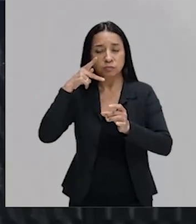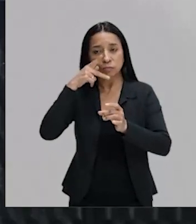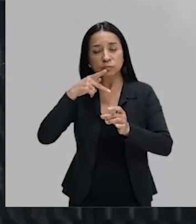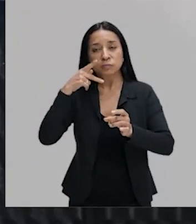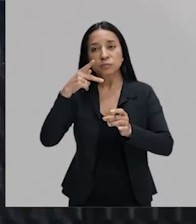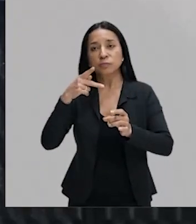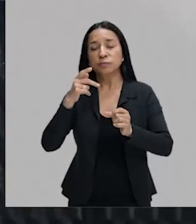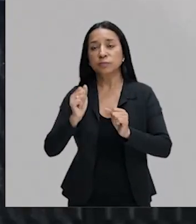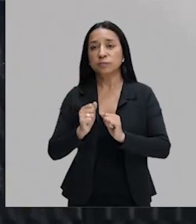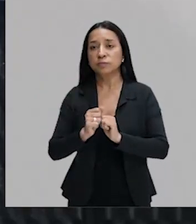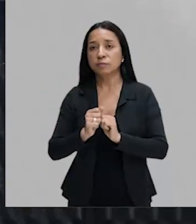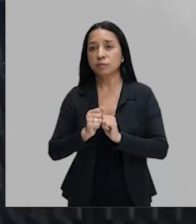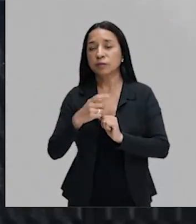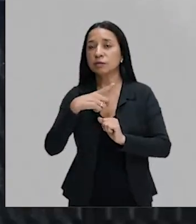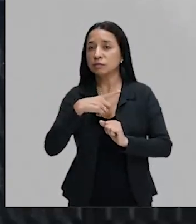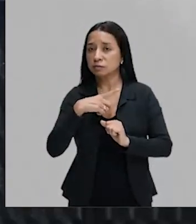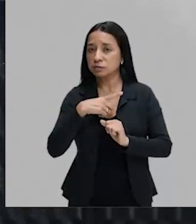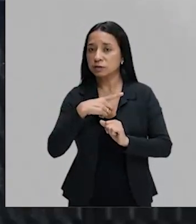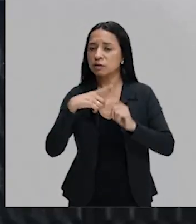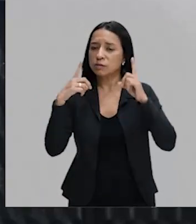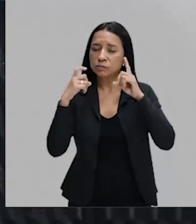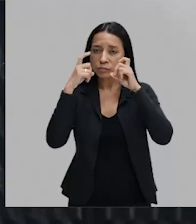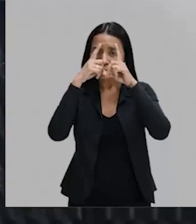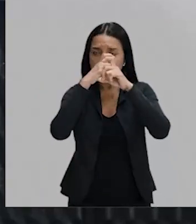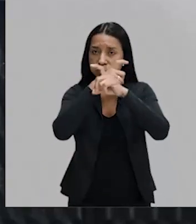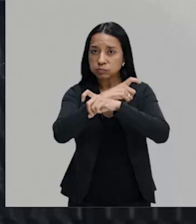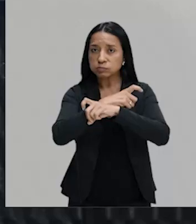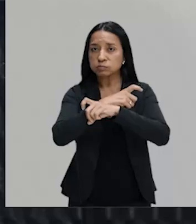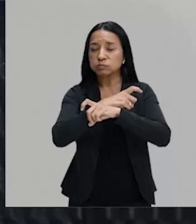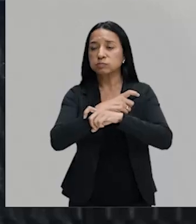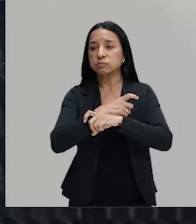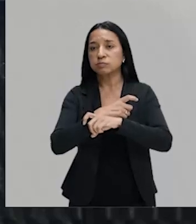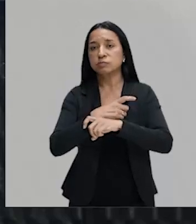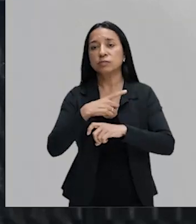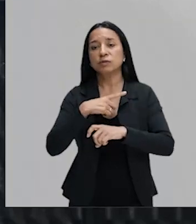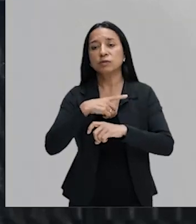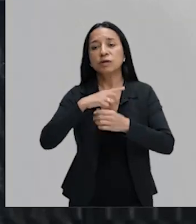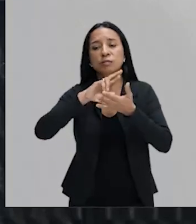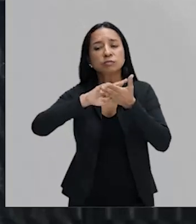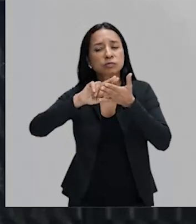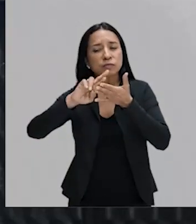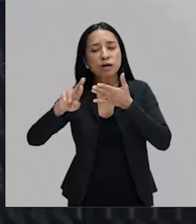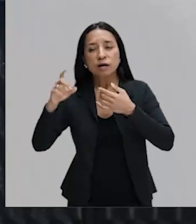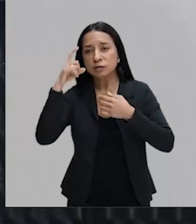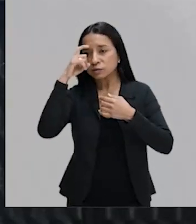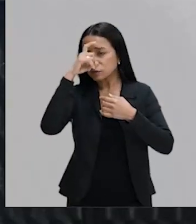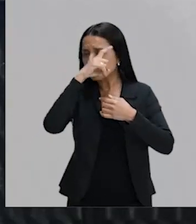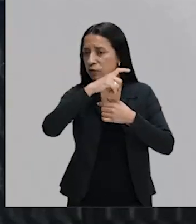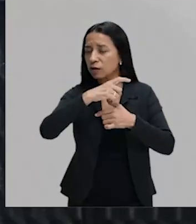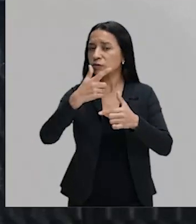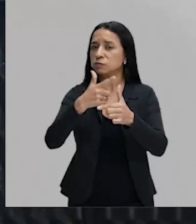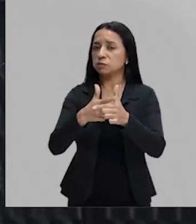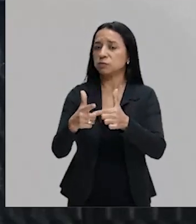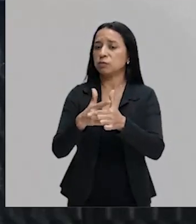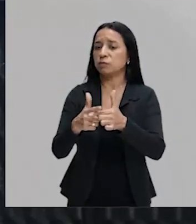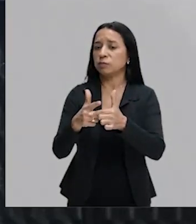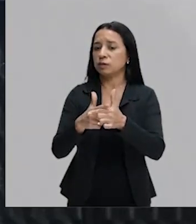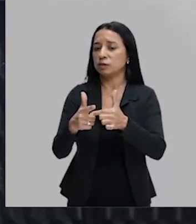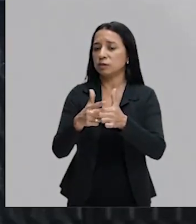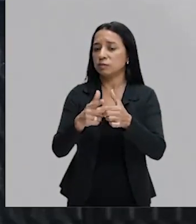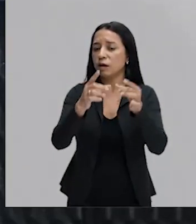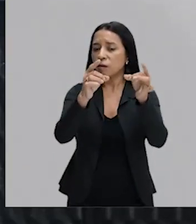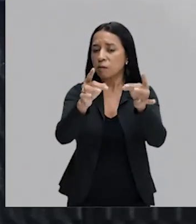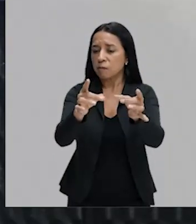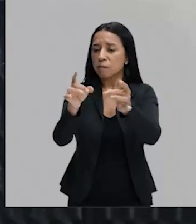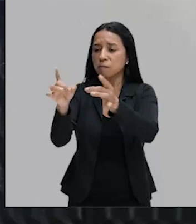Paraíba, ele tem dificuldades. Nós temos várias dificuldades no que diz respeito a escoar esse